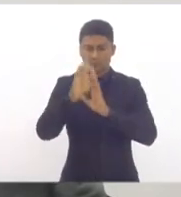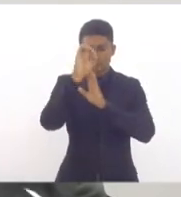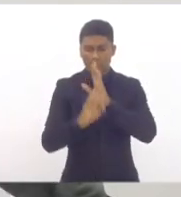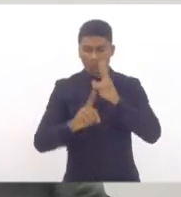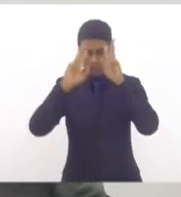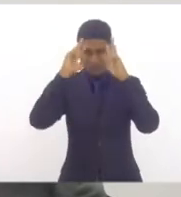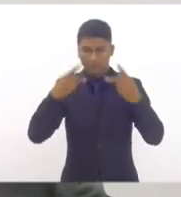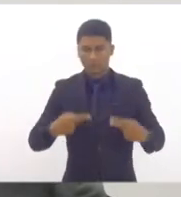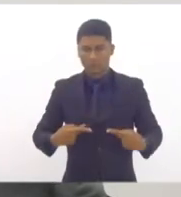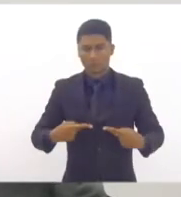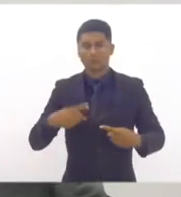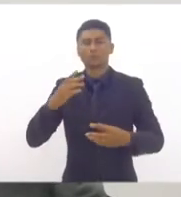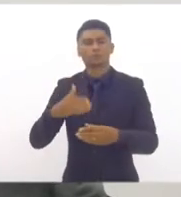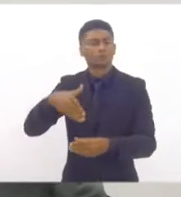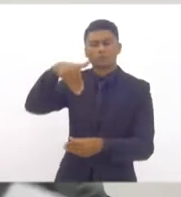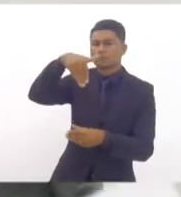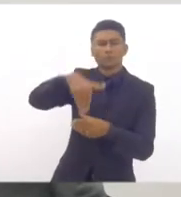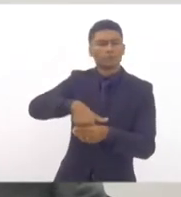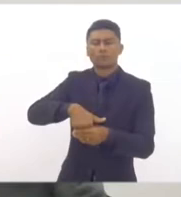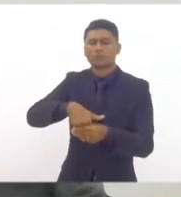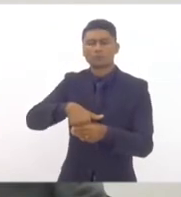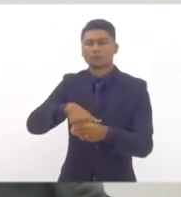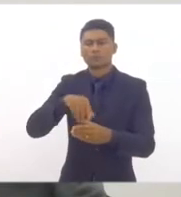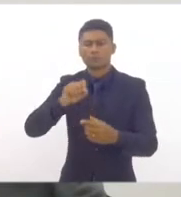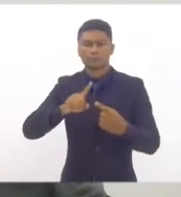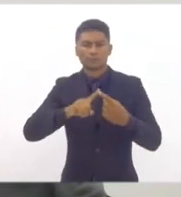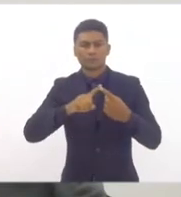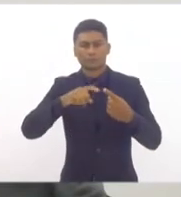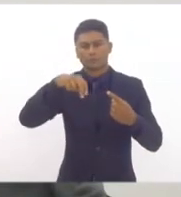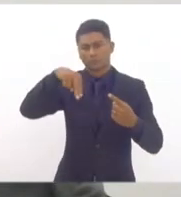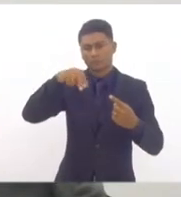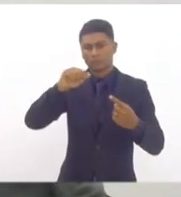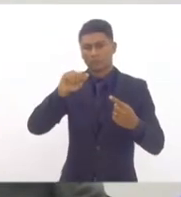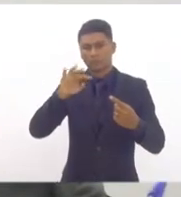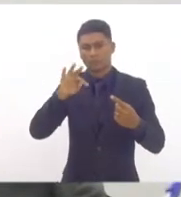declara voto em Natália Damásio,